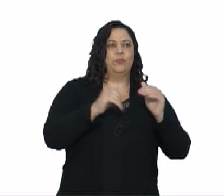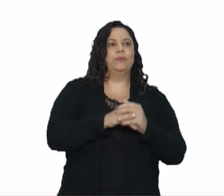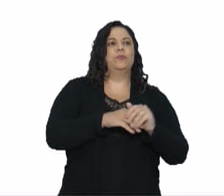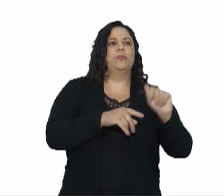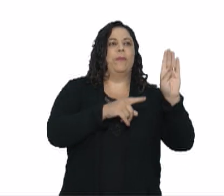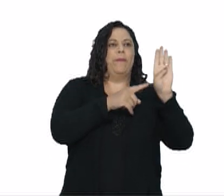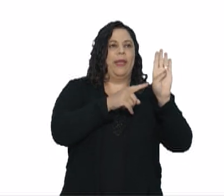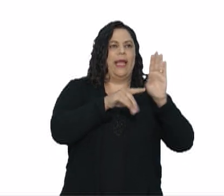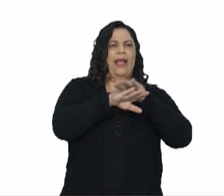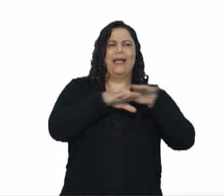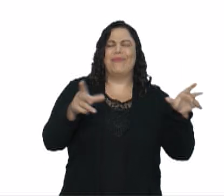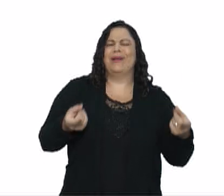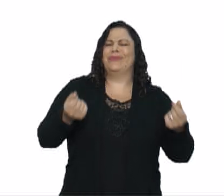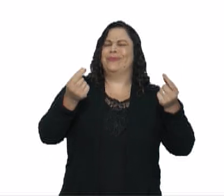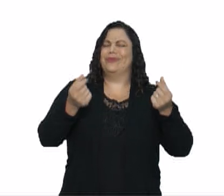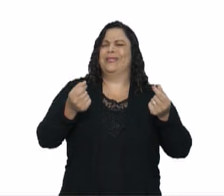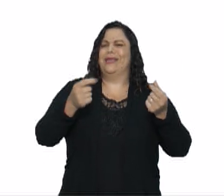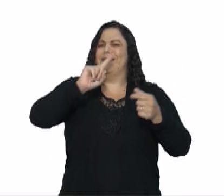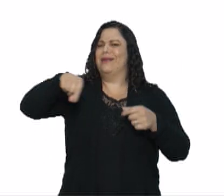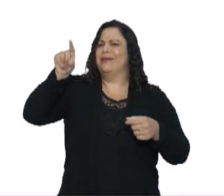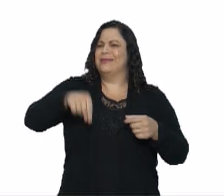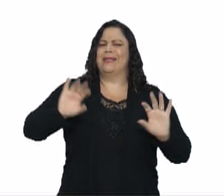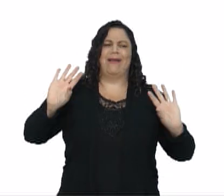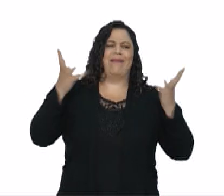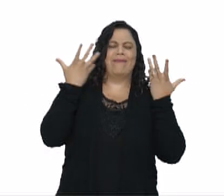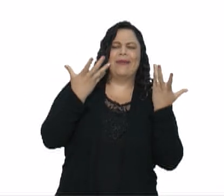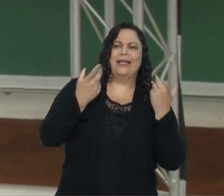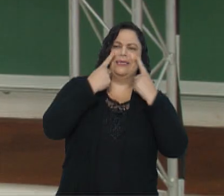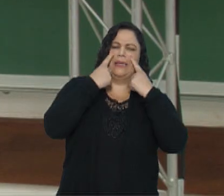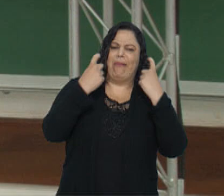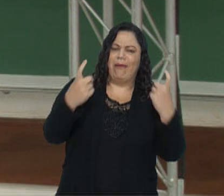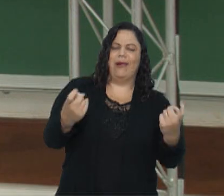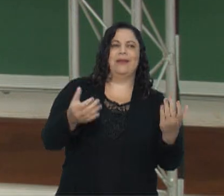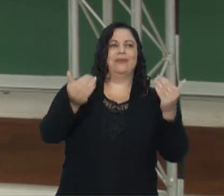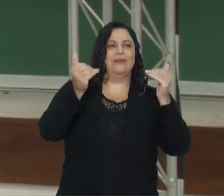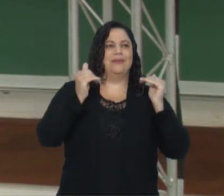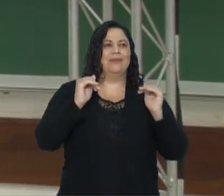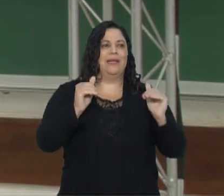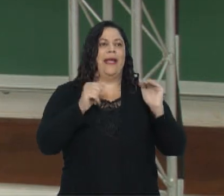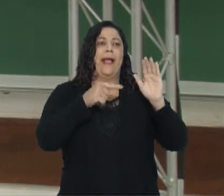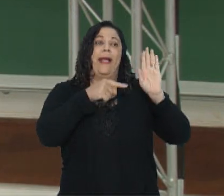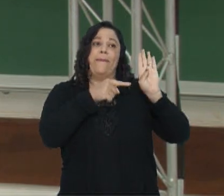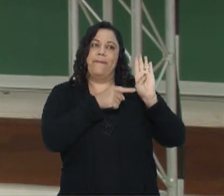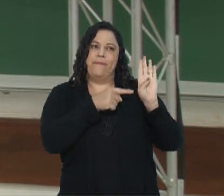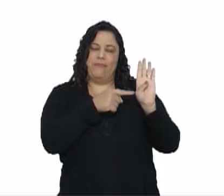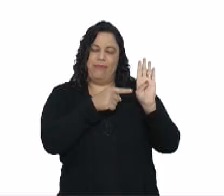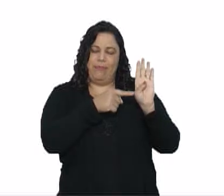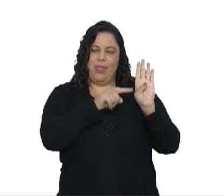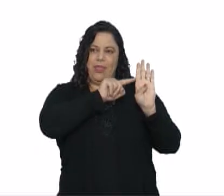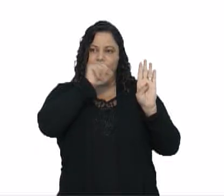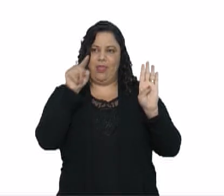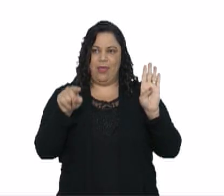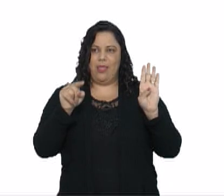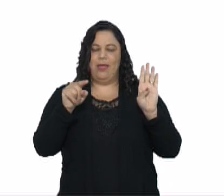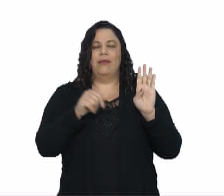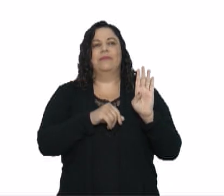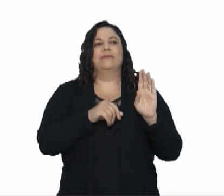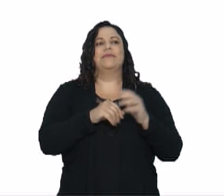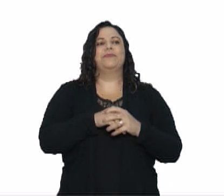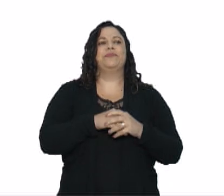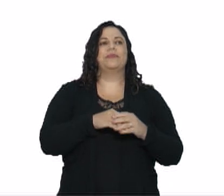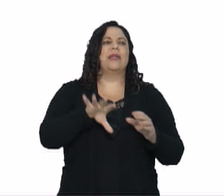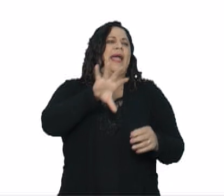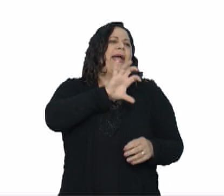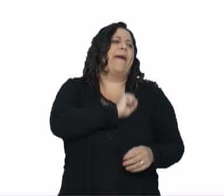e suspendida a festa, só me resta chorar. Participe, meu povo, facinho aí. Amar,